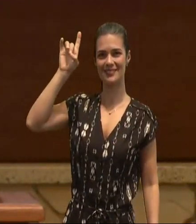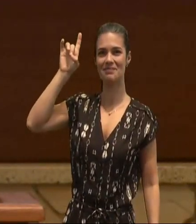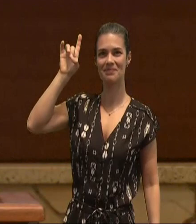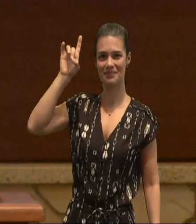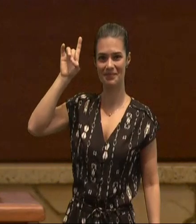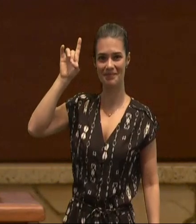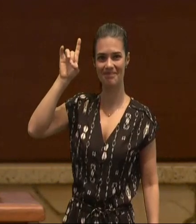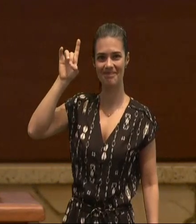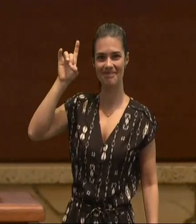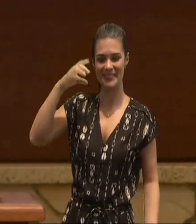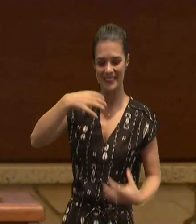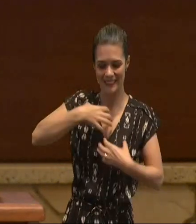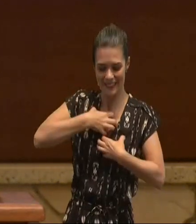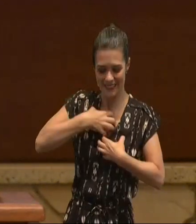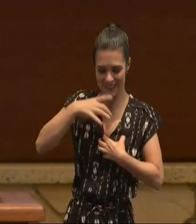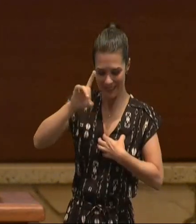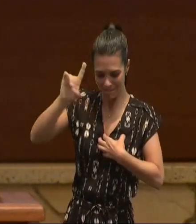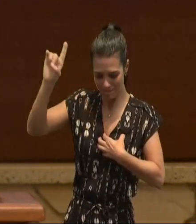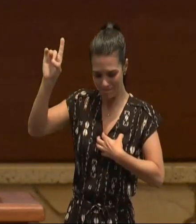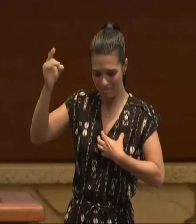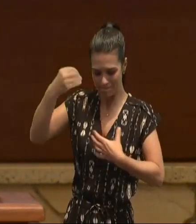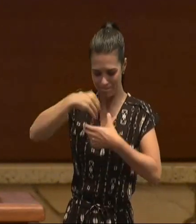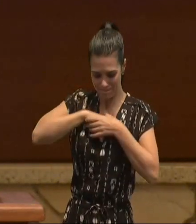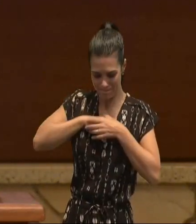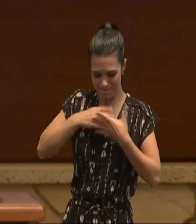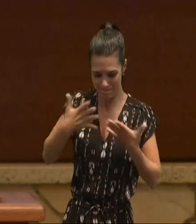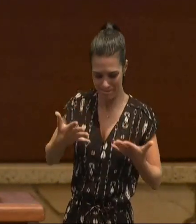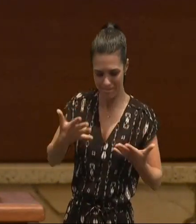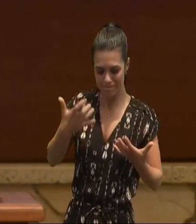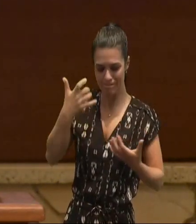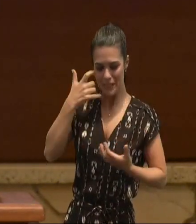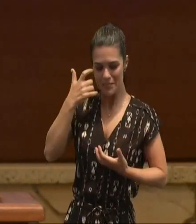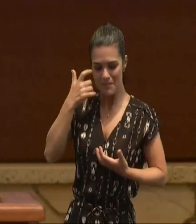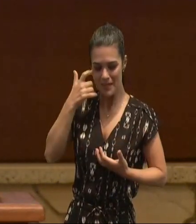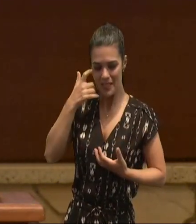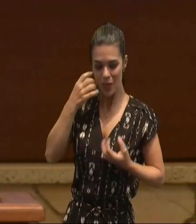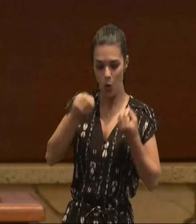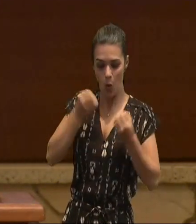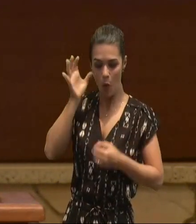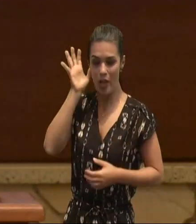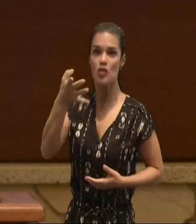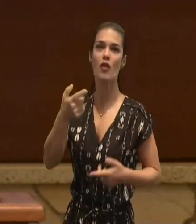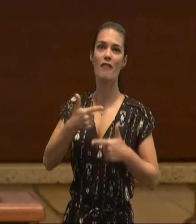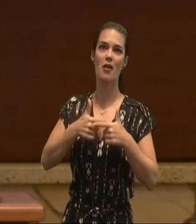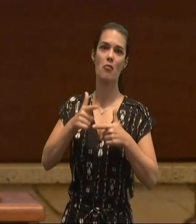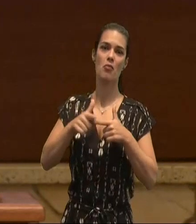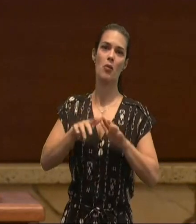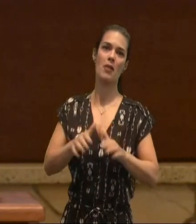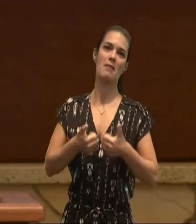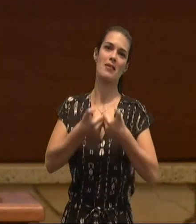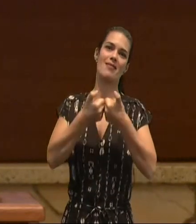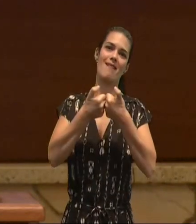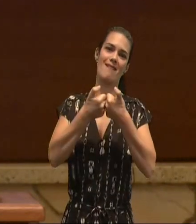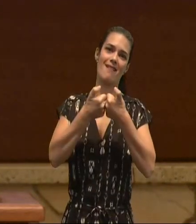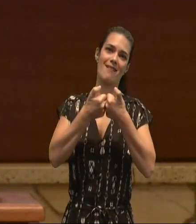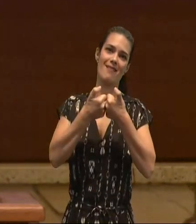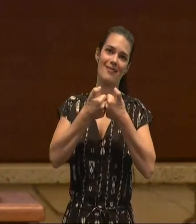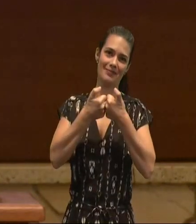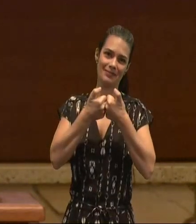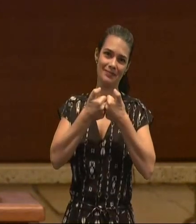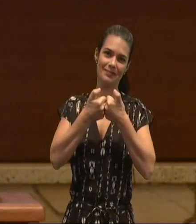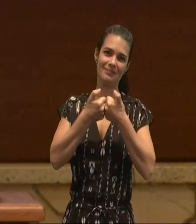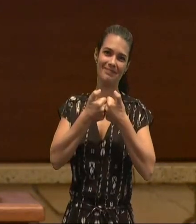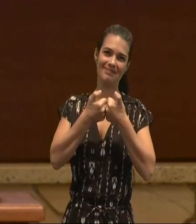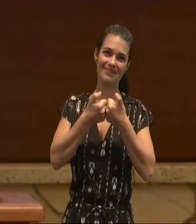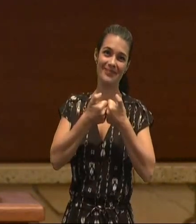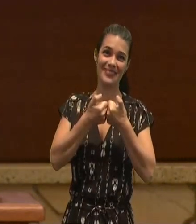vida, tomando a sua mente, tomando aquele momento de alta complexidade, de perturbação espiritual,